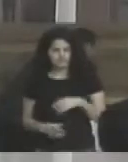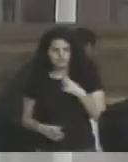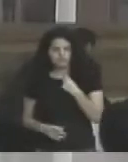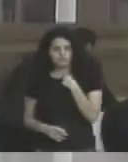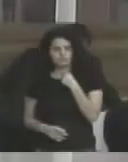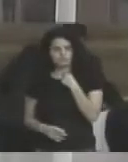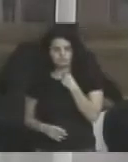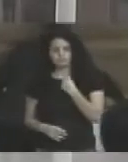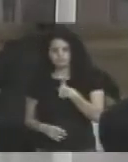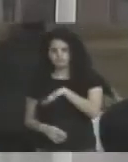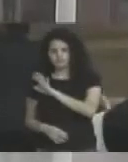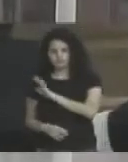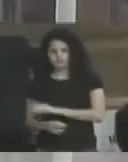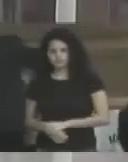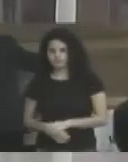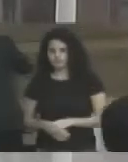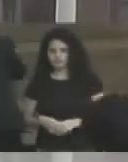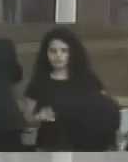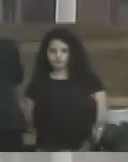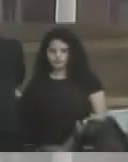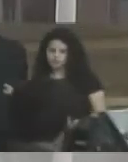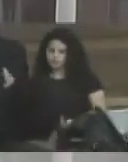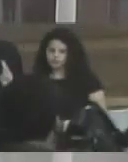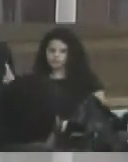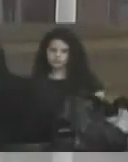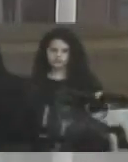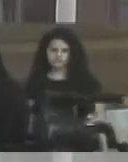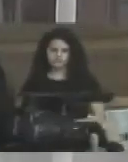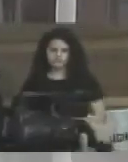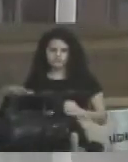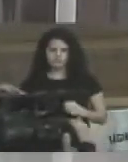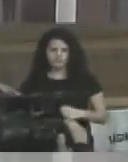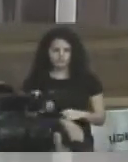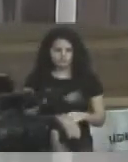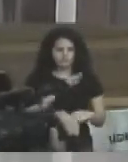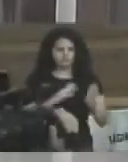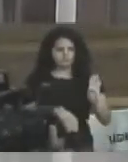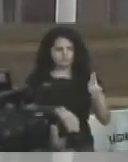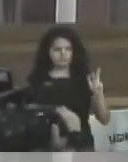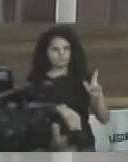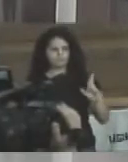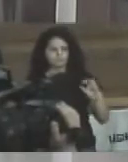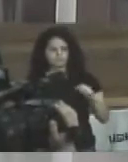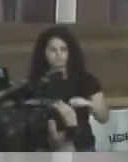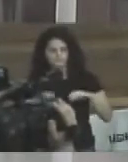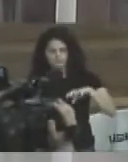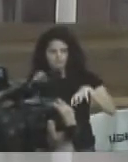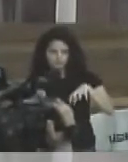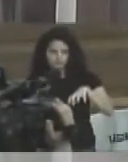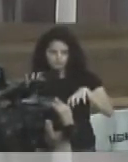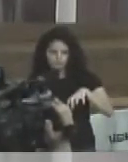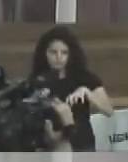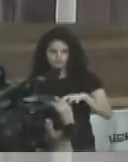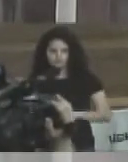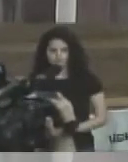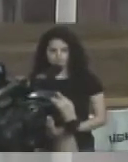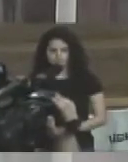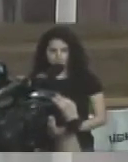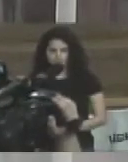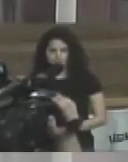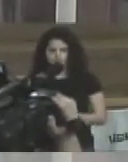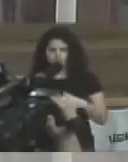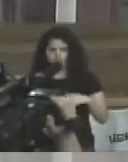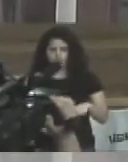deixar o que está acontecendo lá na Brasféu, a gente tem que ir para Brasília, a gente tem que, sabe, alguém tem que fazer alguma coisa para não